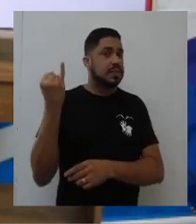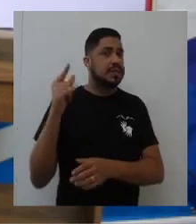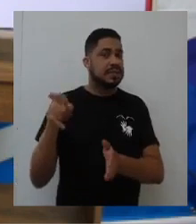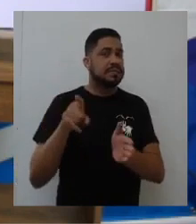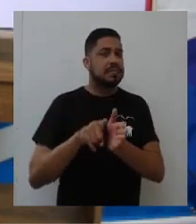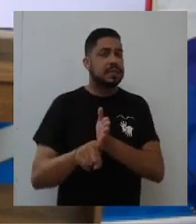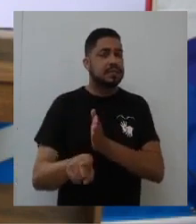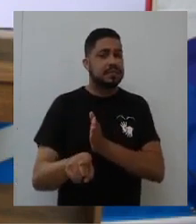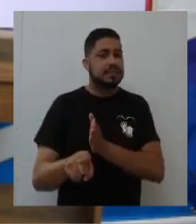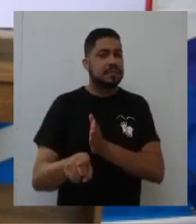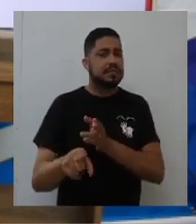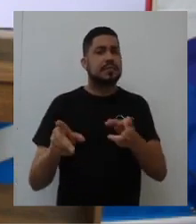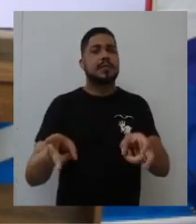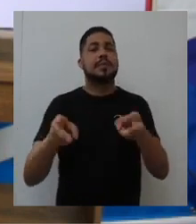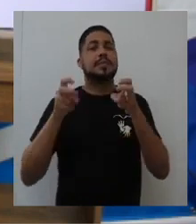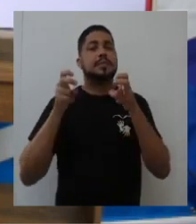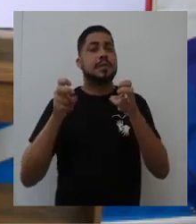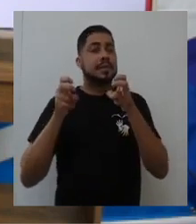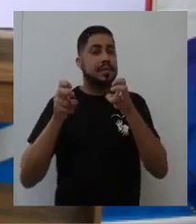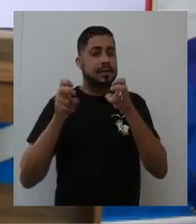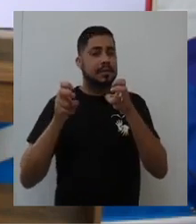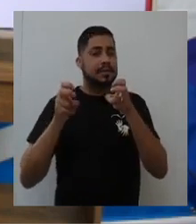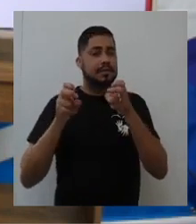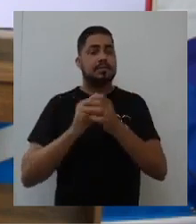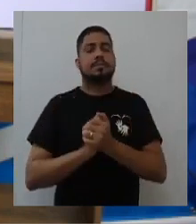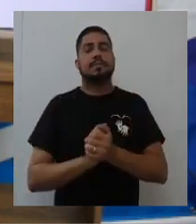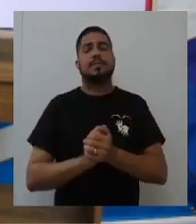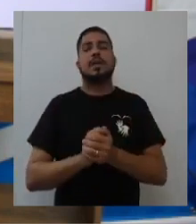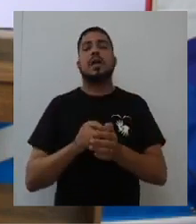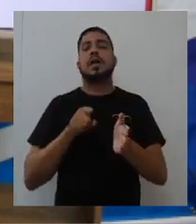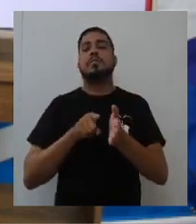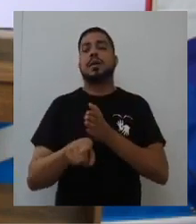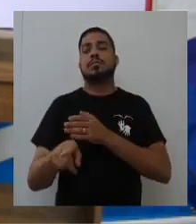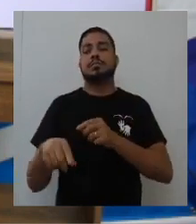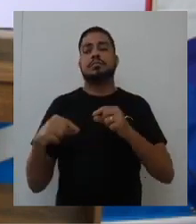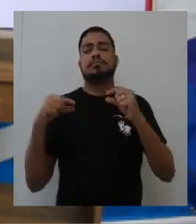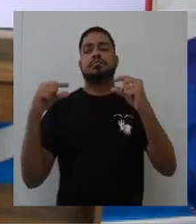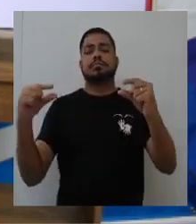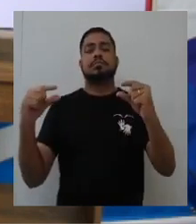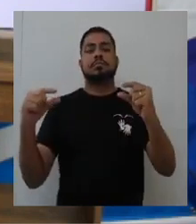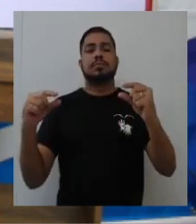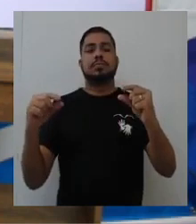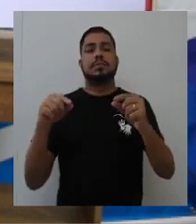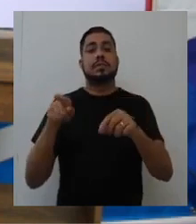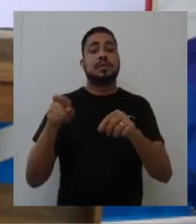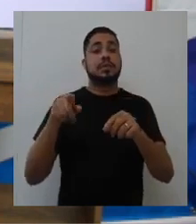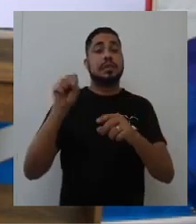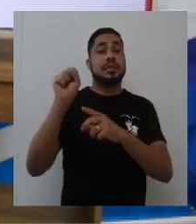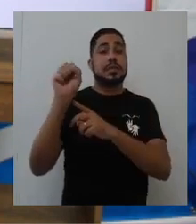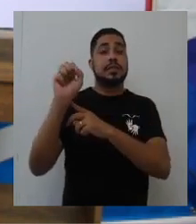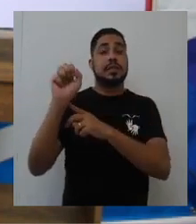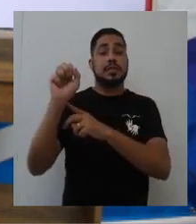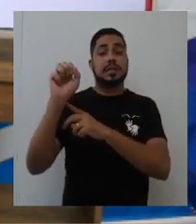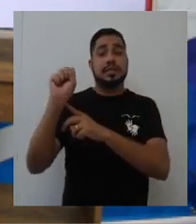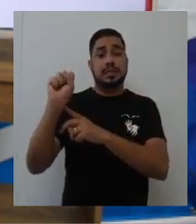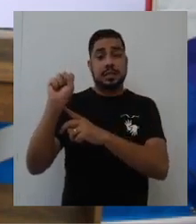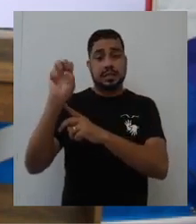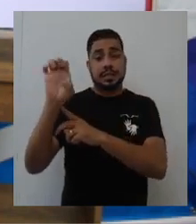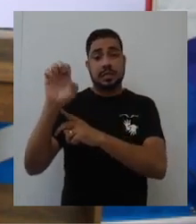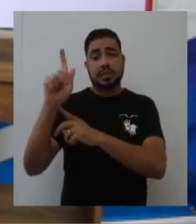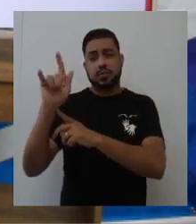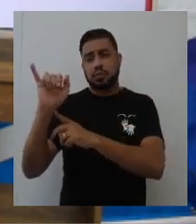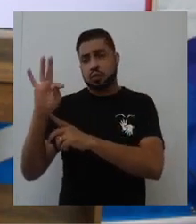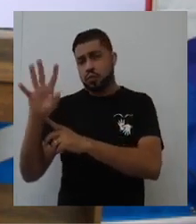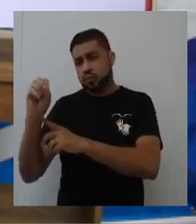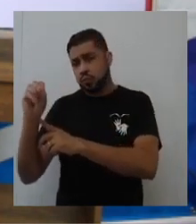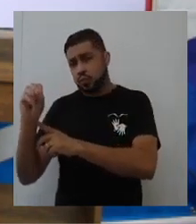pergunta. Observe que na pergunta ele colocou segundo o texto. Então